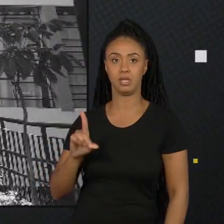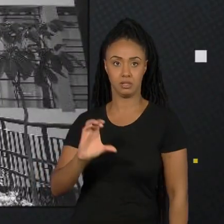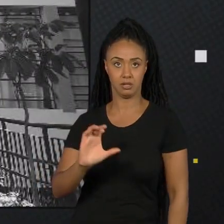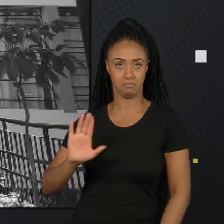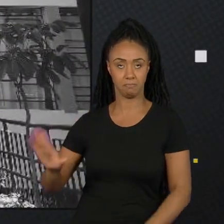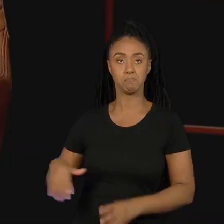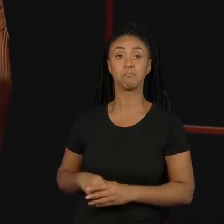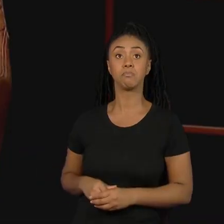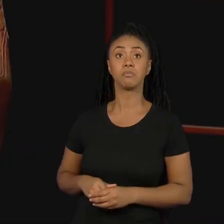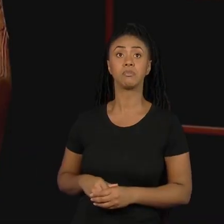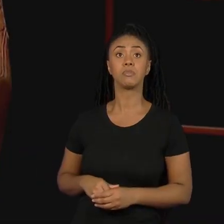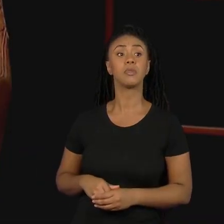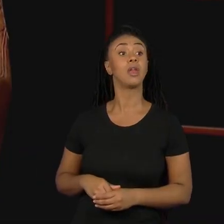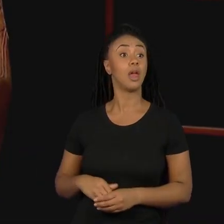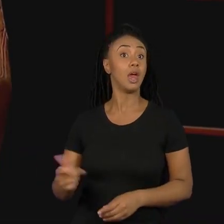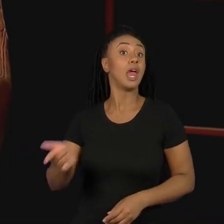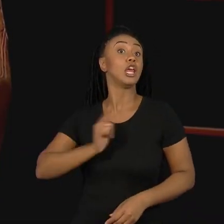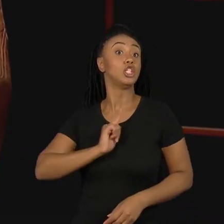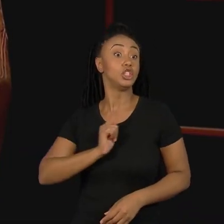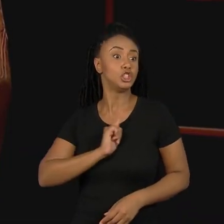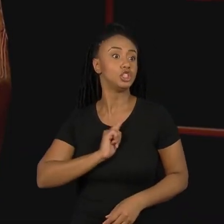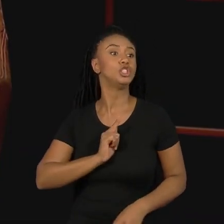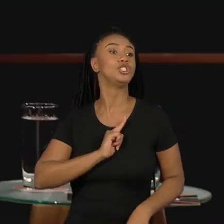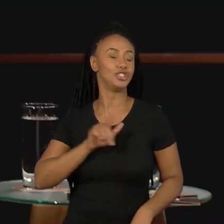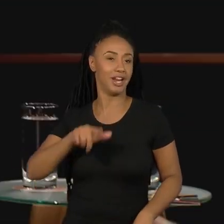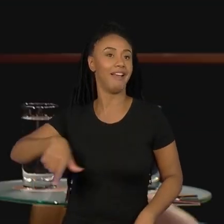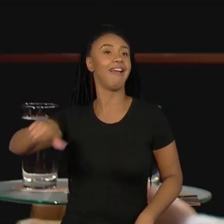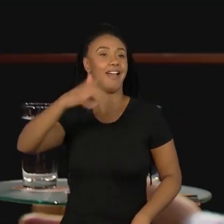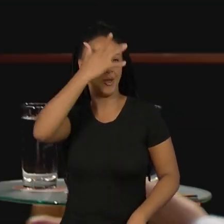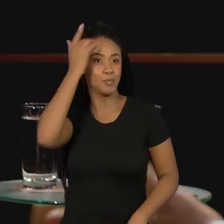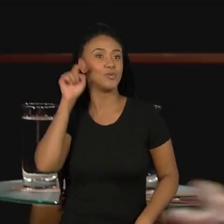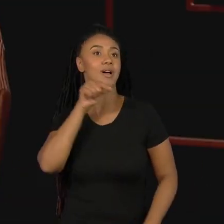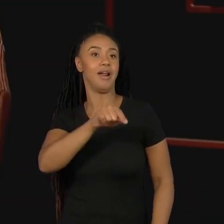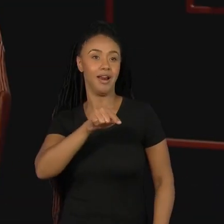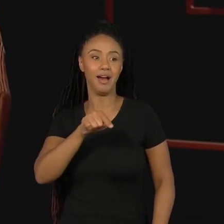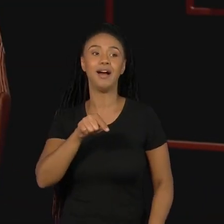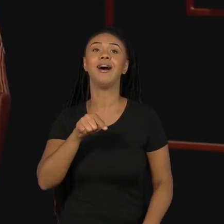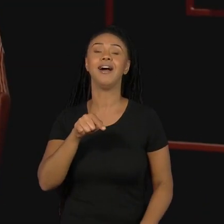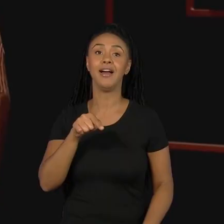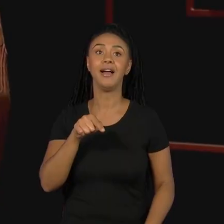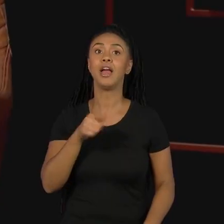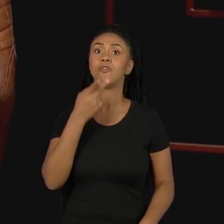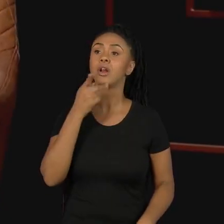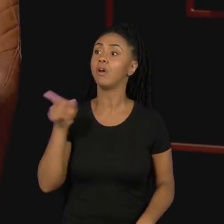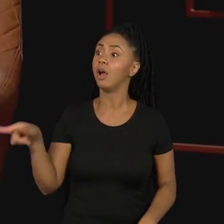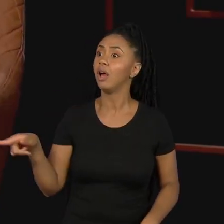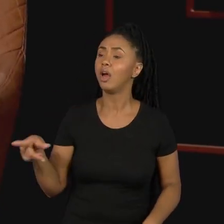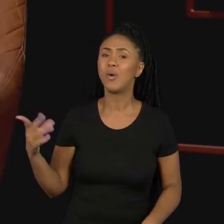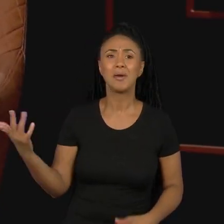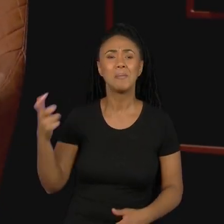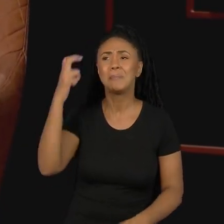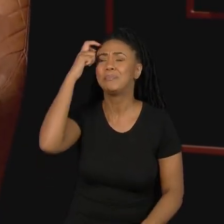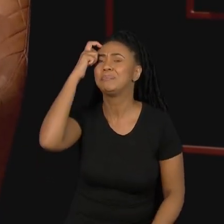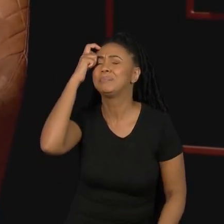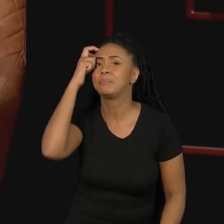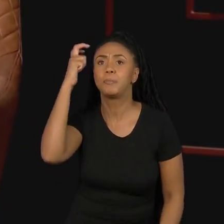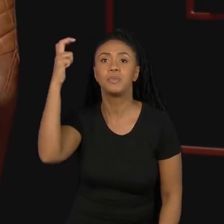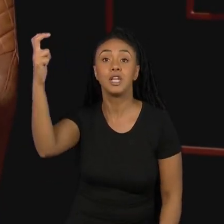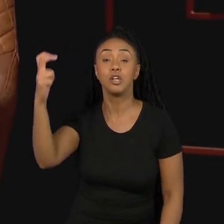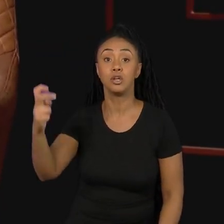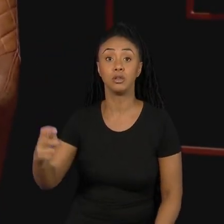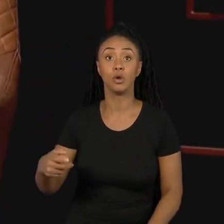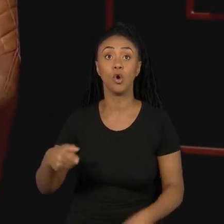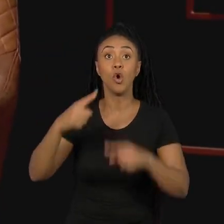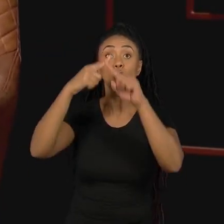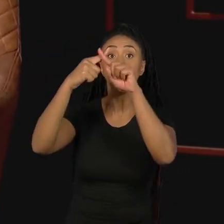olha, lá perto da tua casa mora um maluco lá, que você vai gostar de conhecer. O cara era brilhante. Ele ganhou um concurso no único